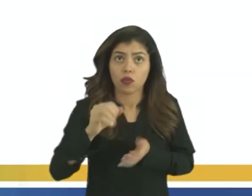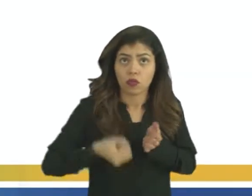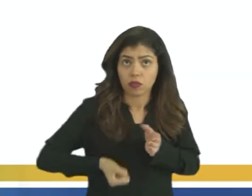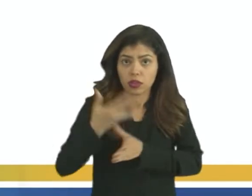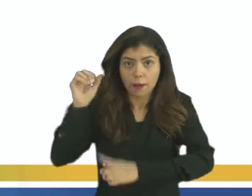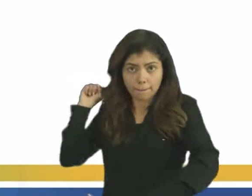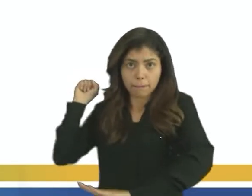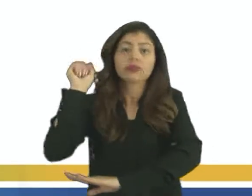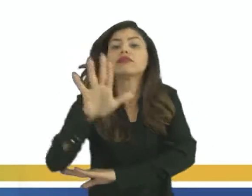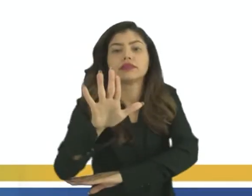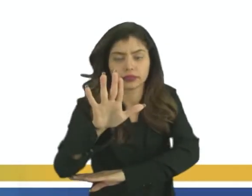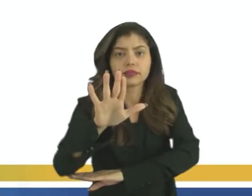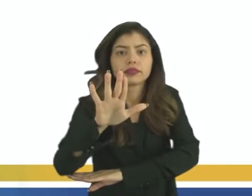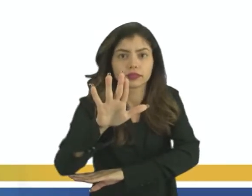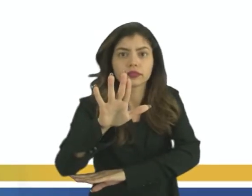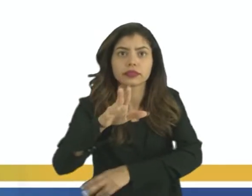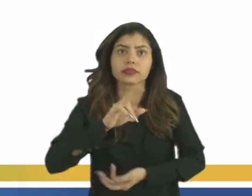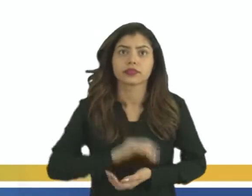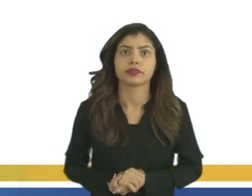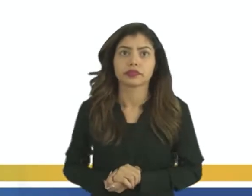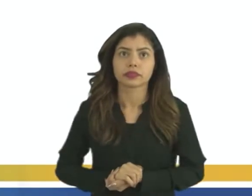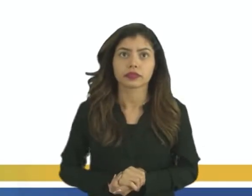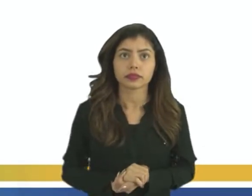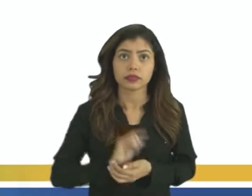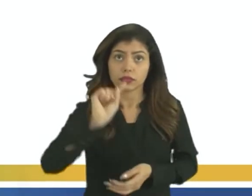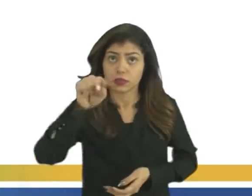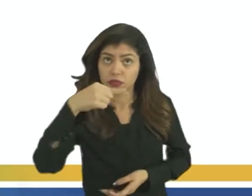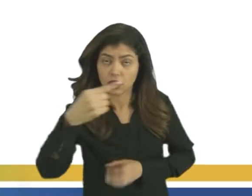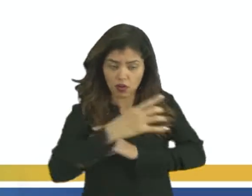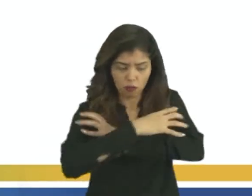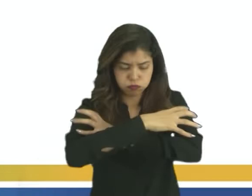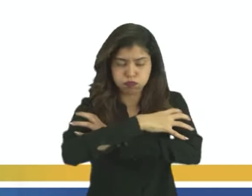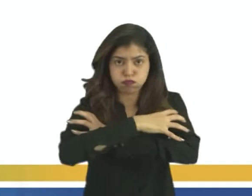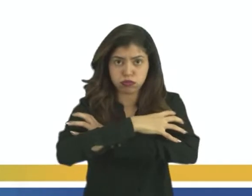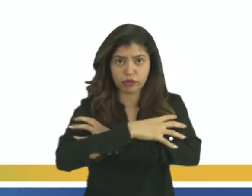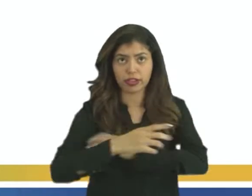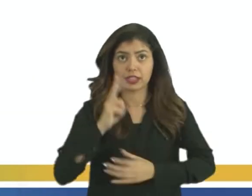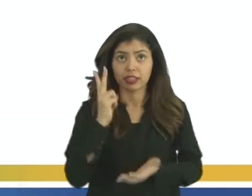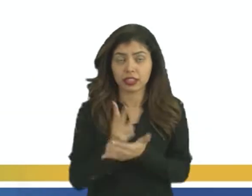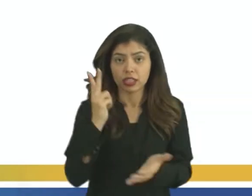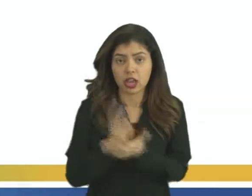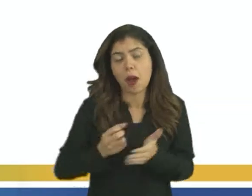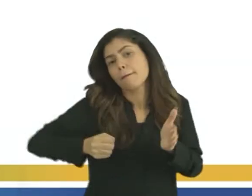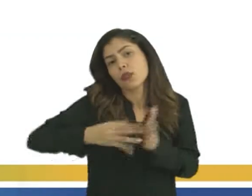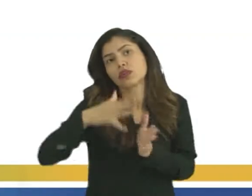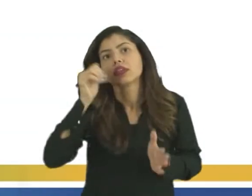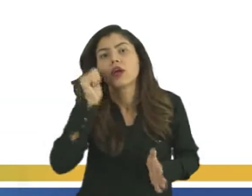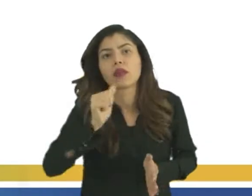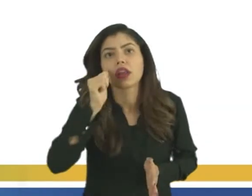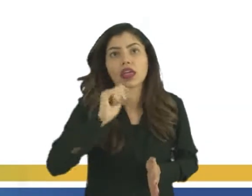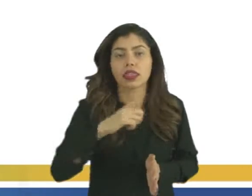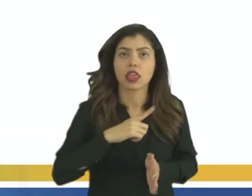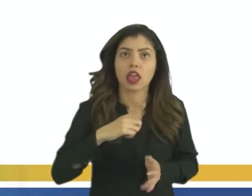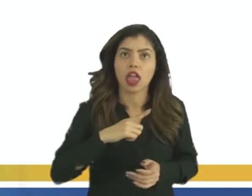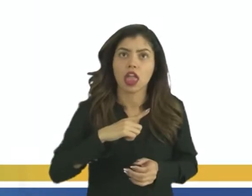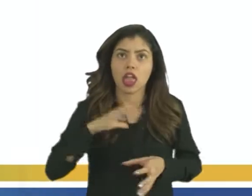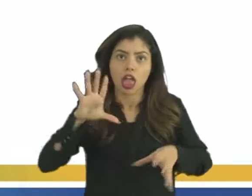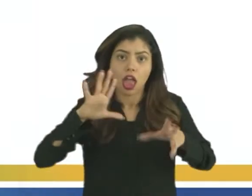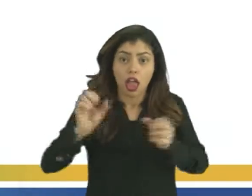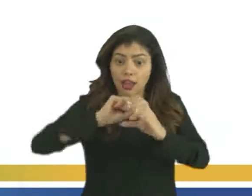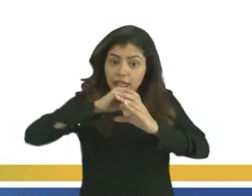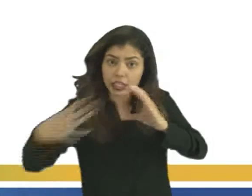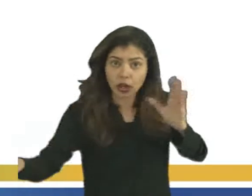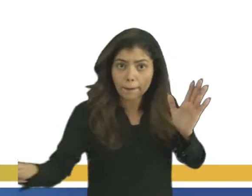de pesos da Alemanha Ocidental, Heidi Krieger. Além dos músculos, doses regulares de testosterona na mulher promovem a formação das